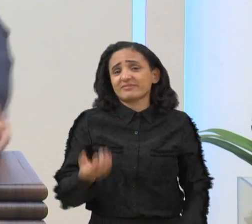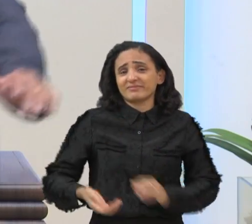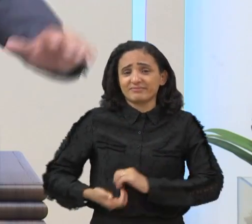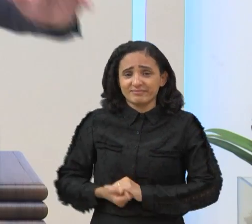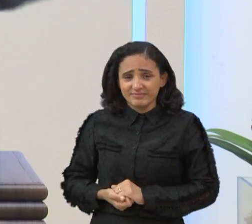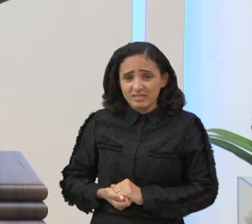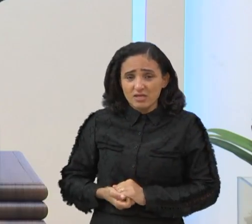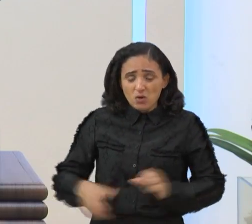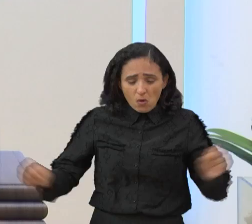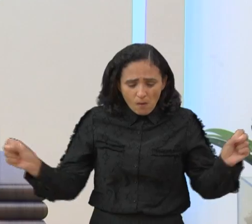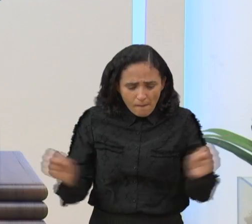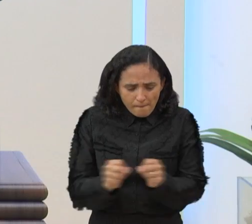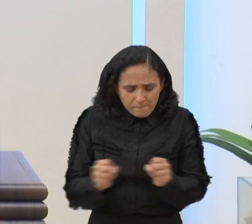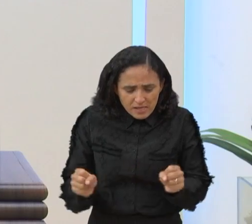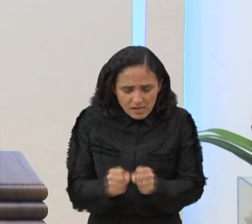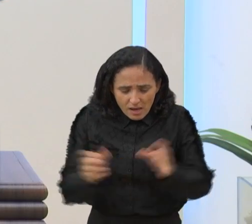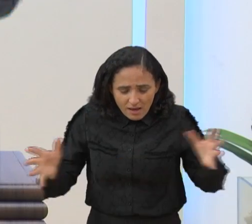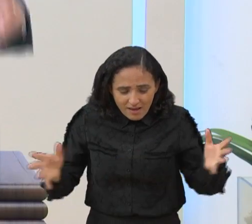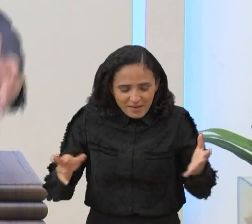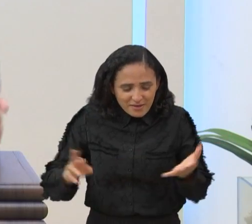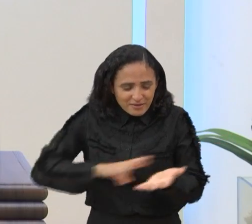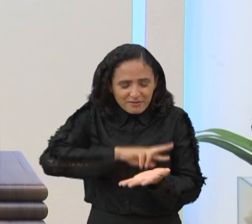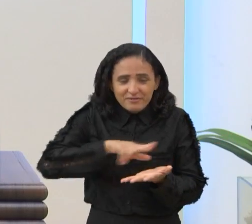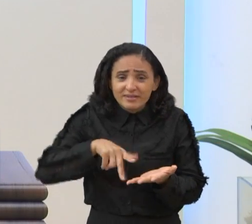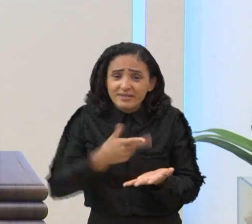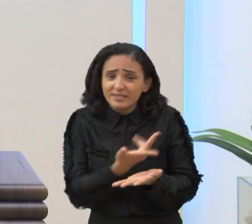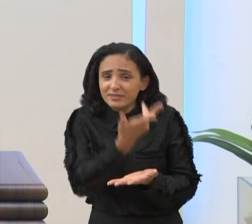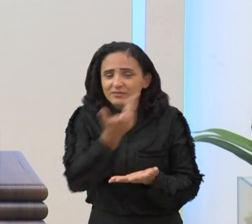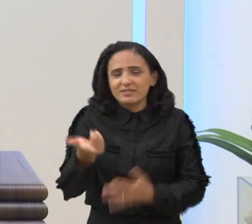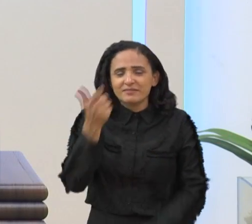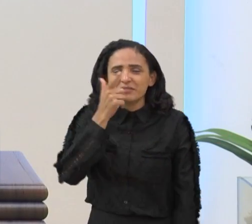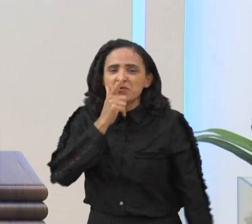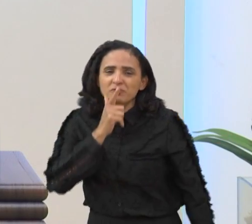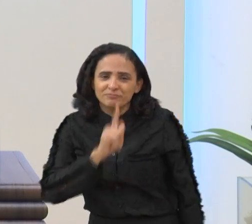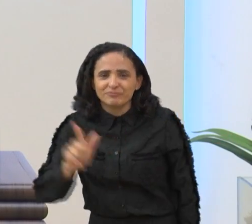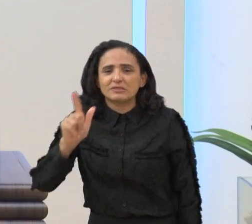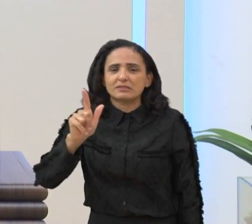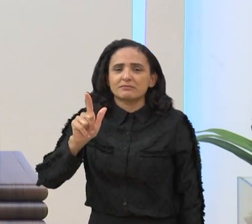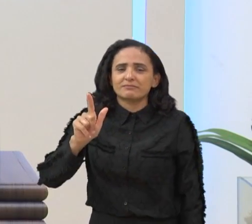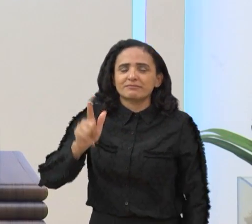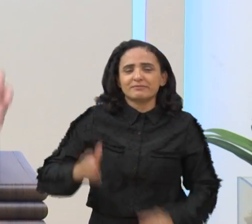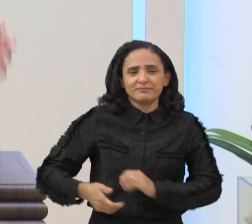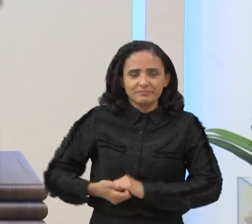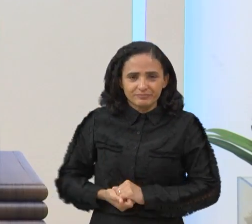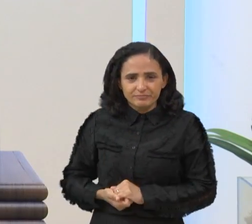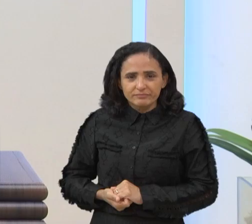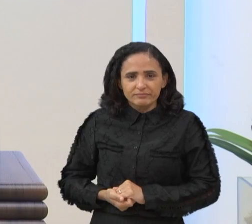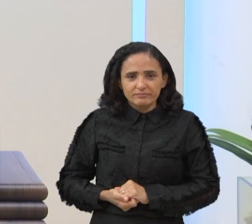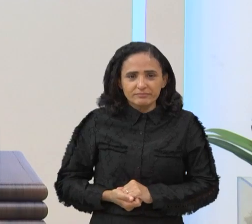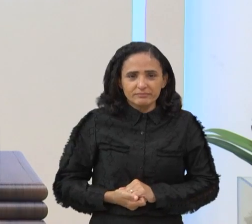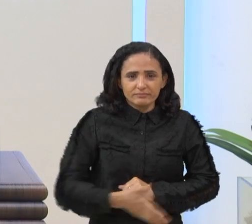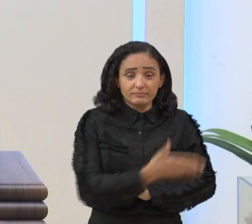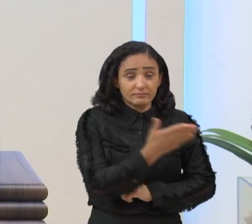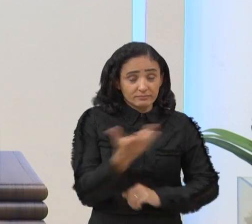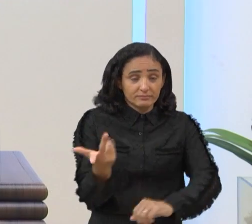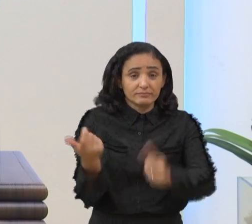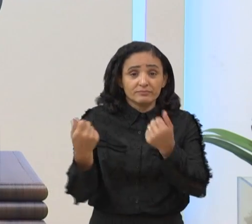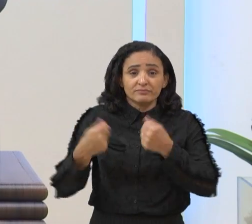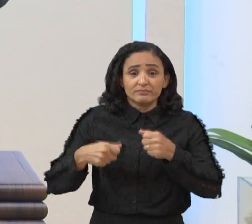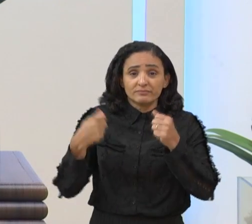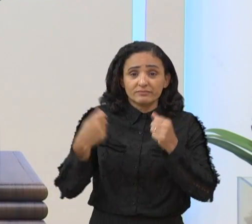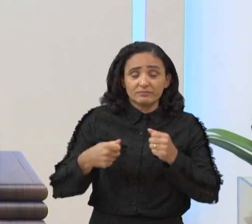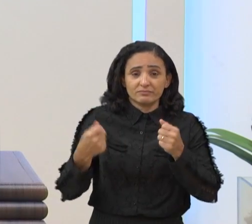os milagres dele serão realizados. Agora você precisa